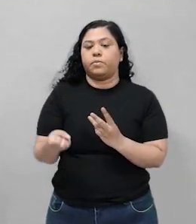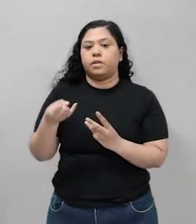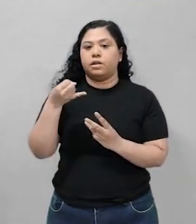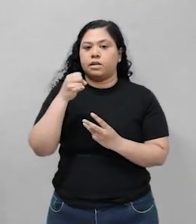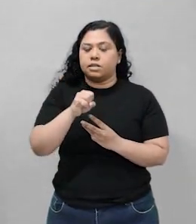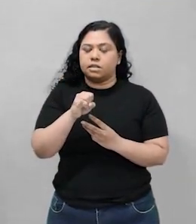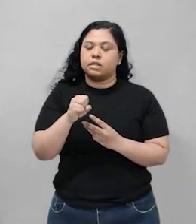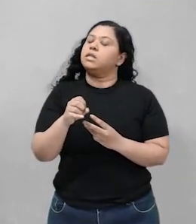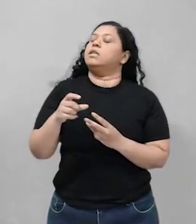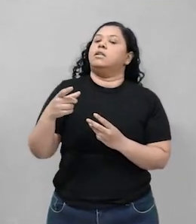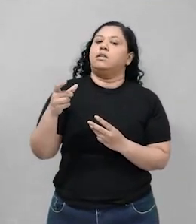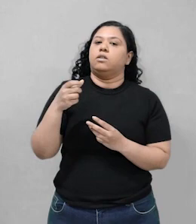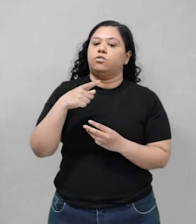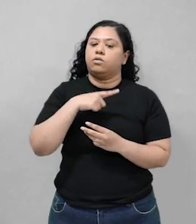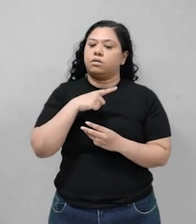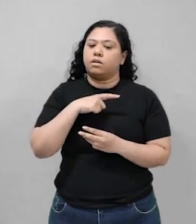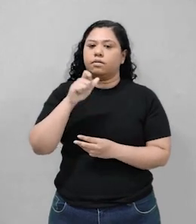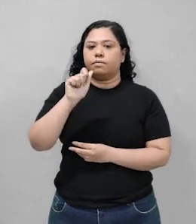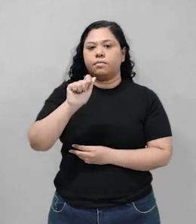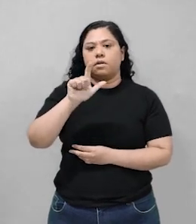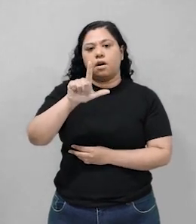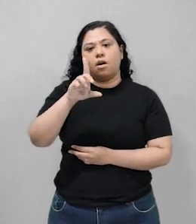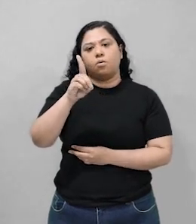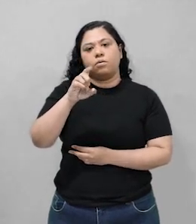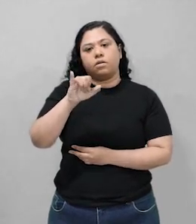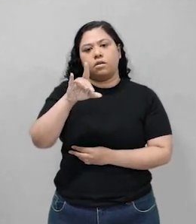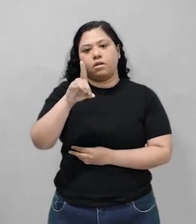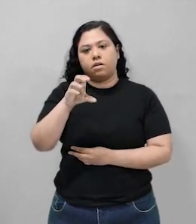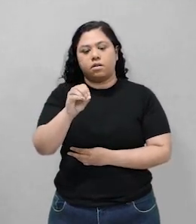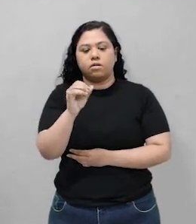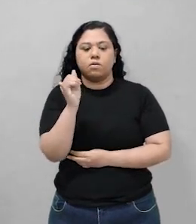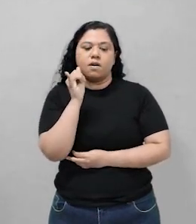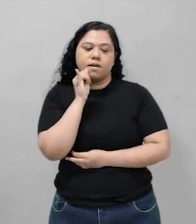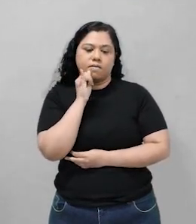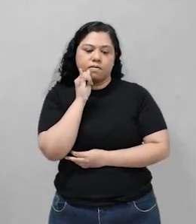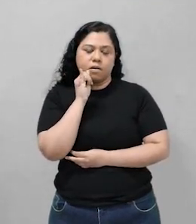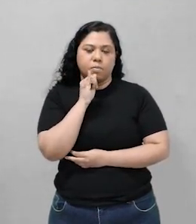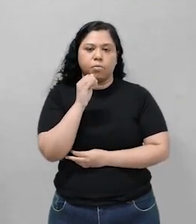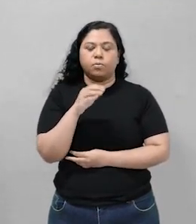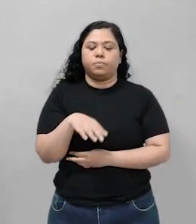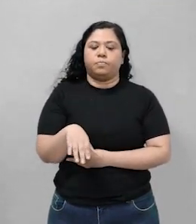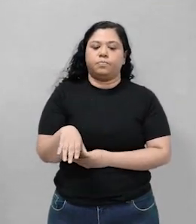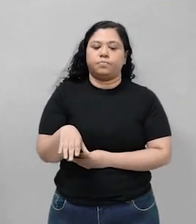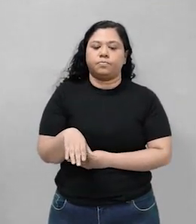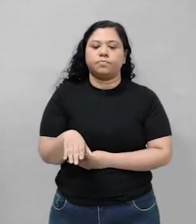um aldeído. Então, aqui como exemplo, eu tenho o